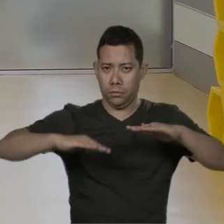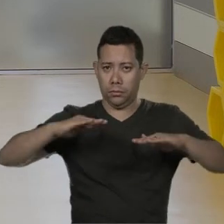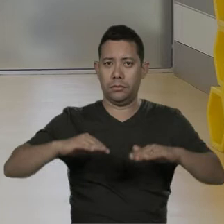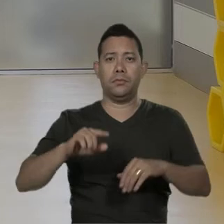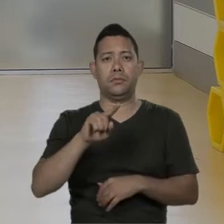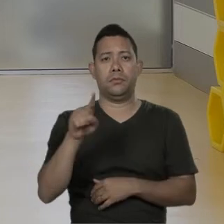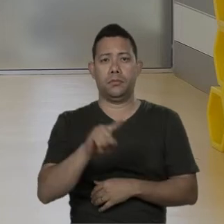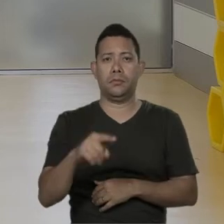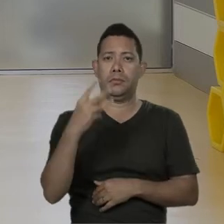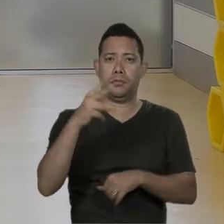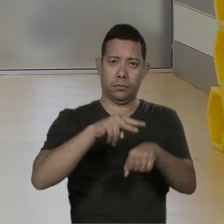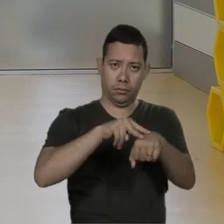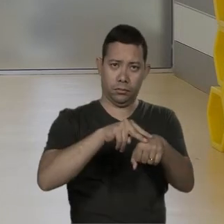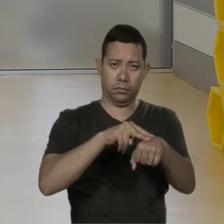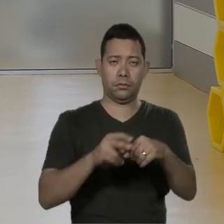verde.